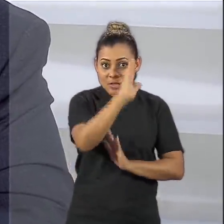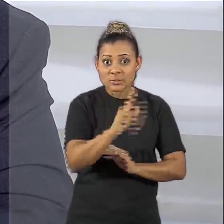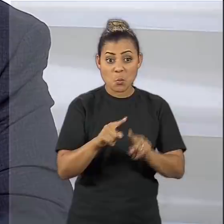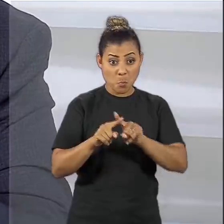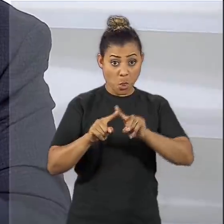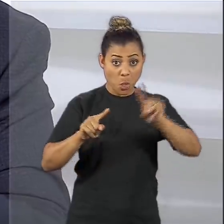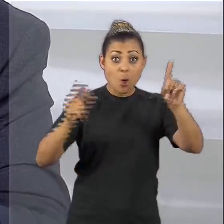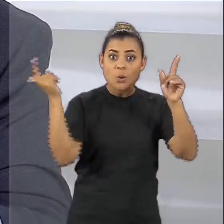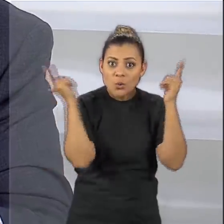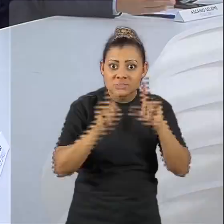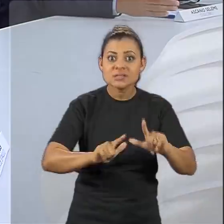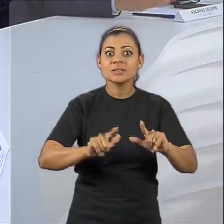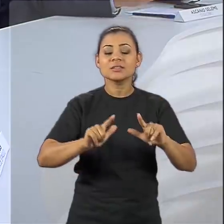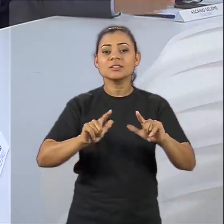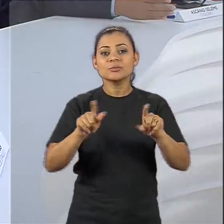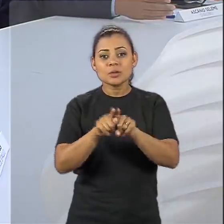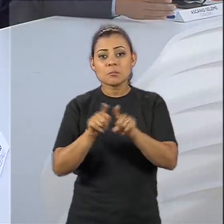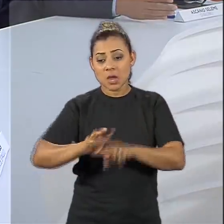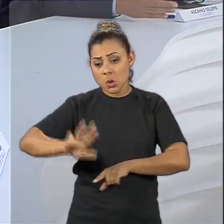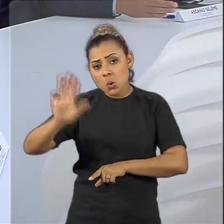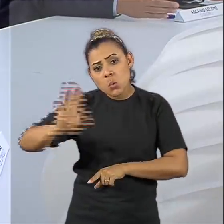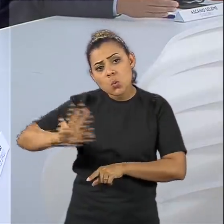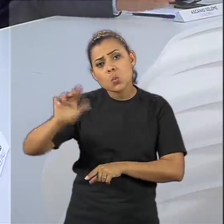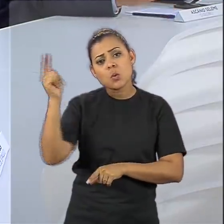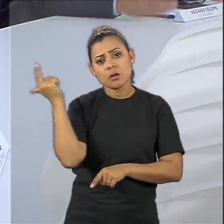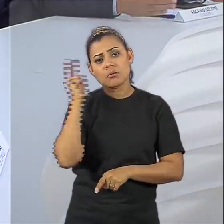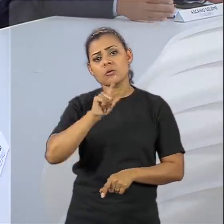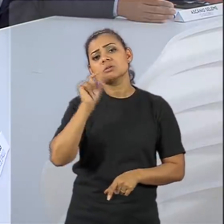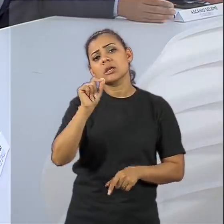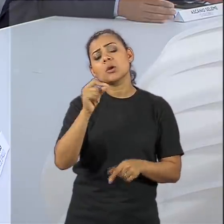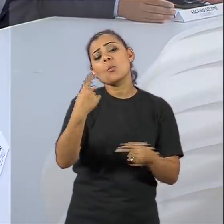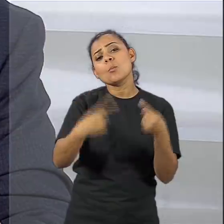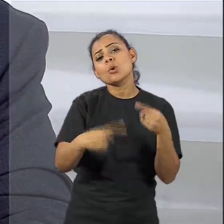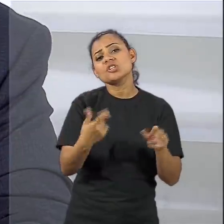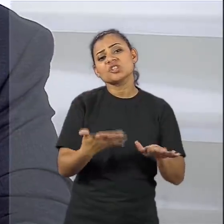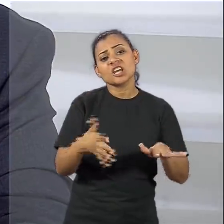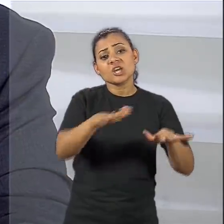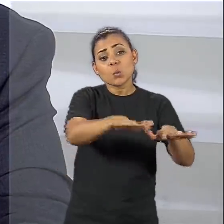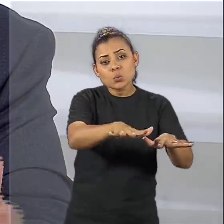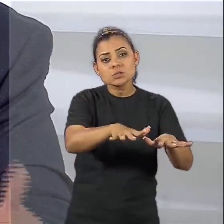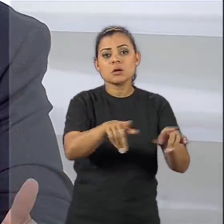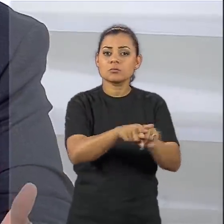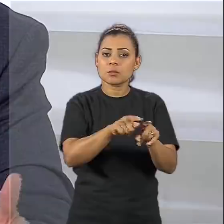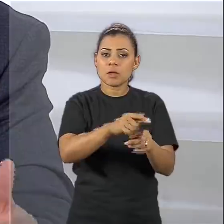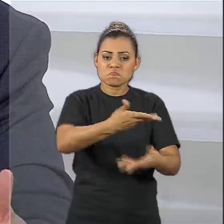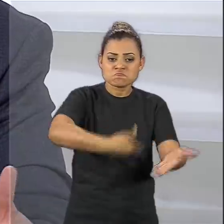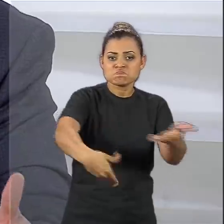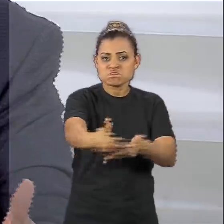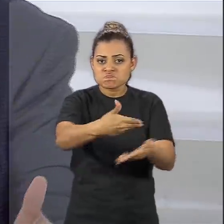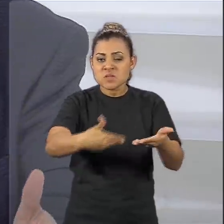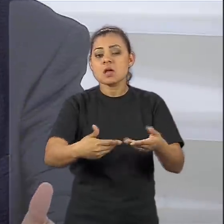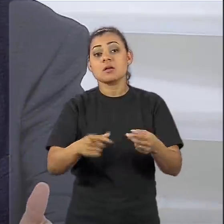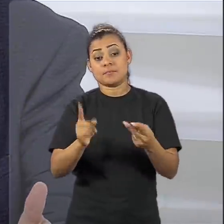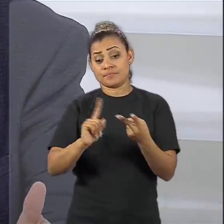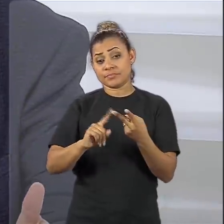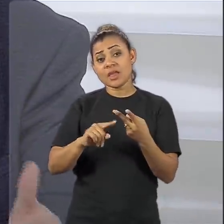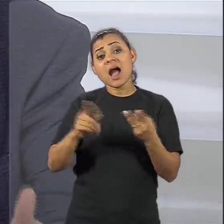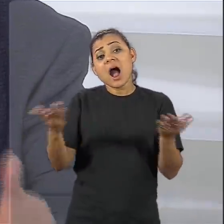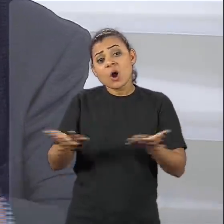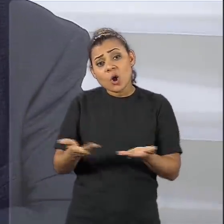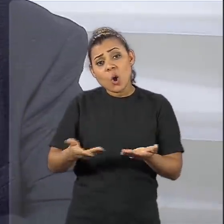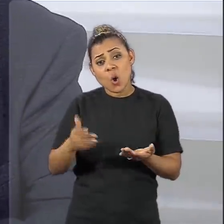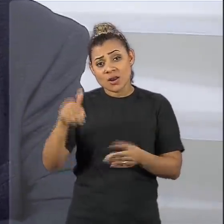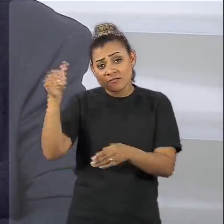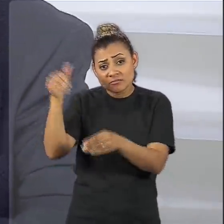eleito depois Lula, que fez uma política de inclusão muito importante para o país. Mesmo essas eleições não foram